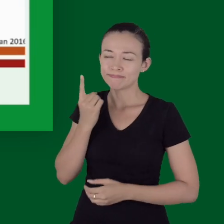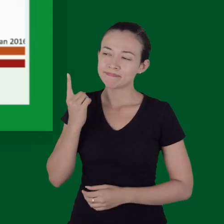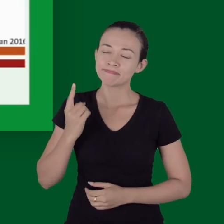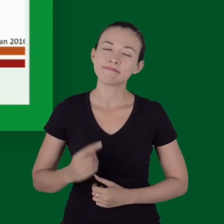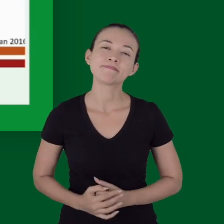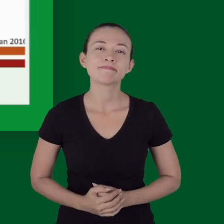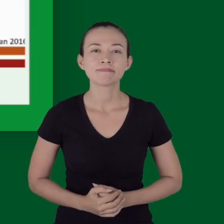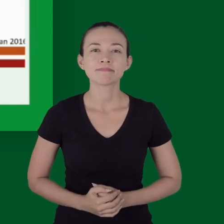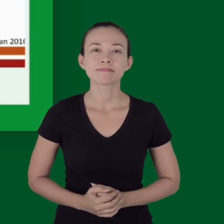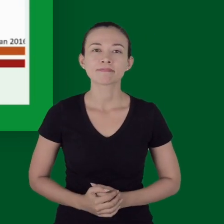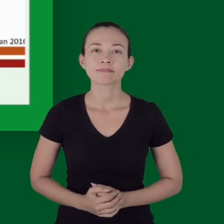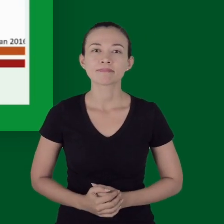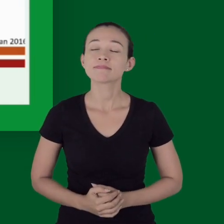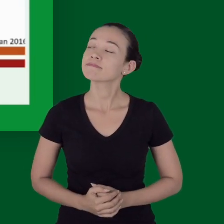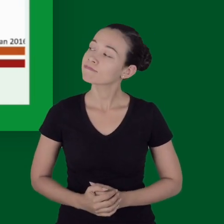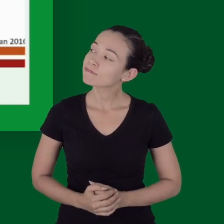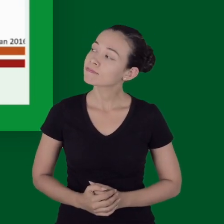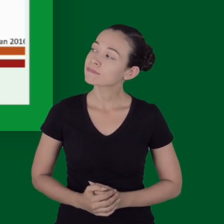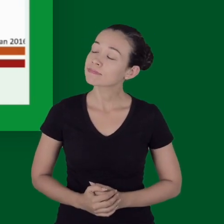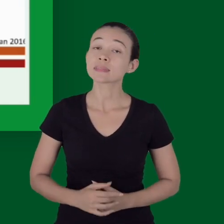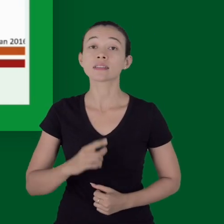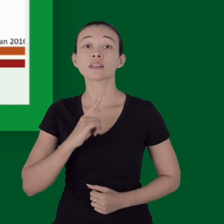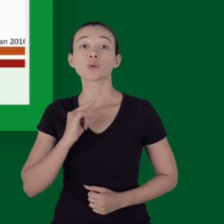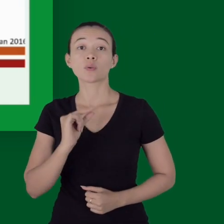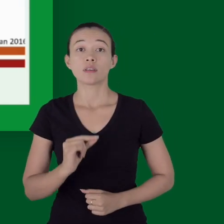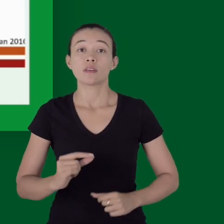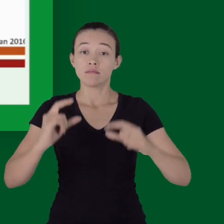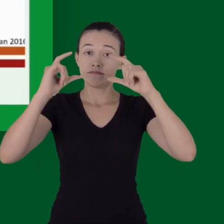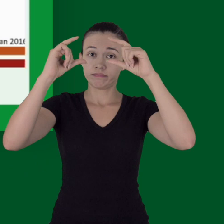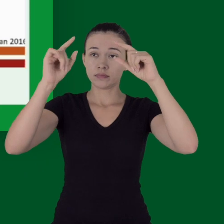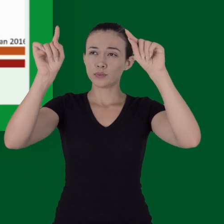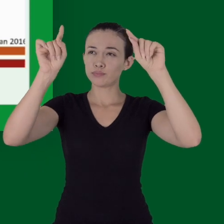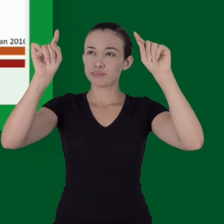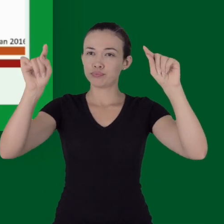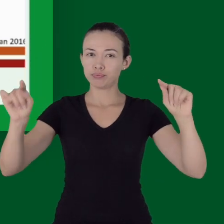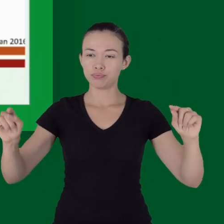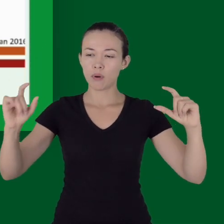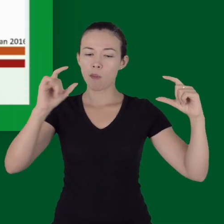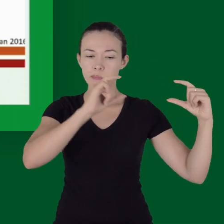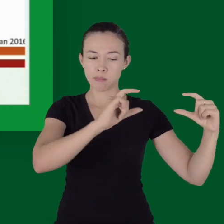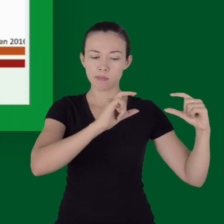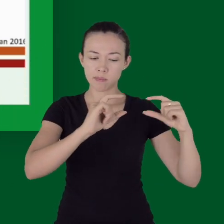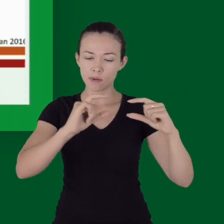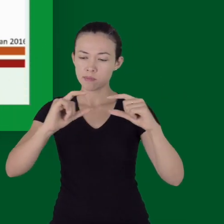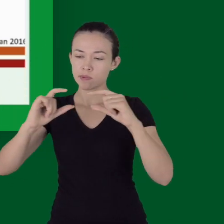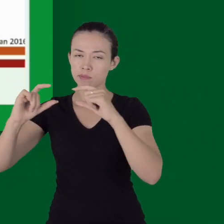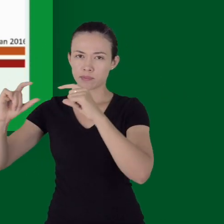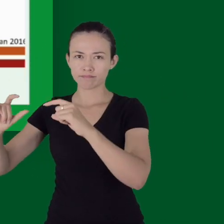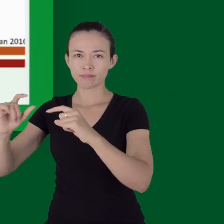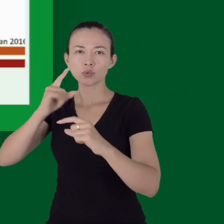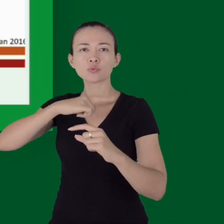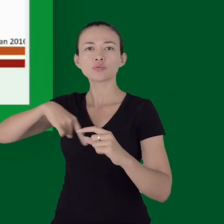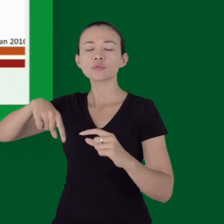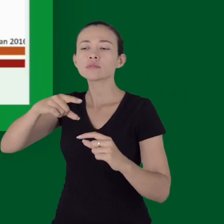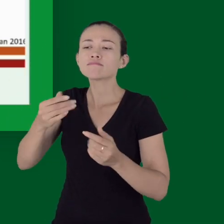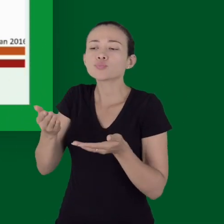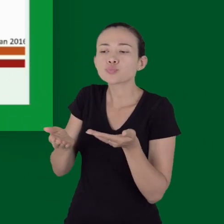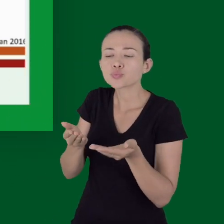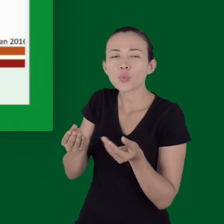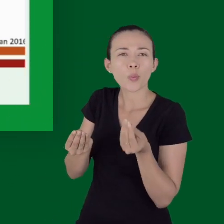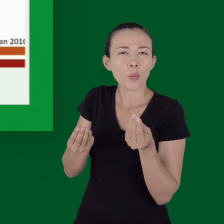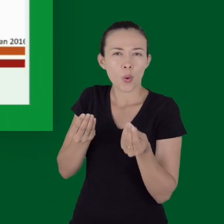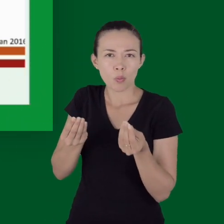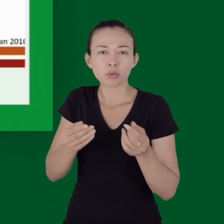né? Esse slide aqui mostra um fluxograma, né, de como deve ser a abordagem inicial